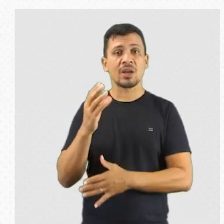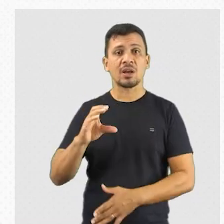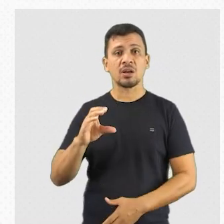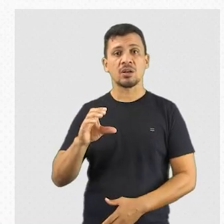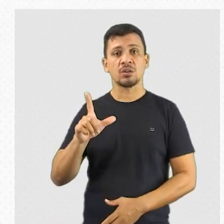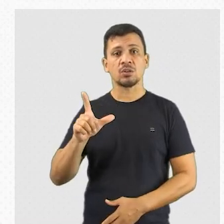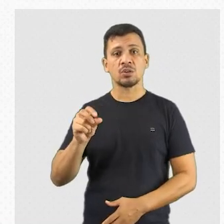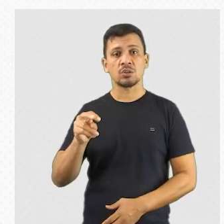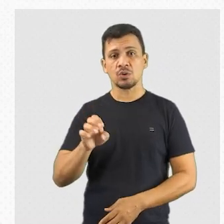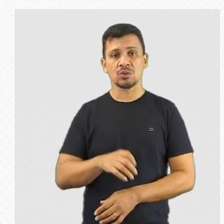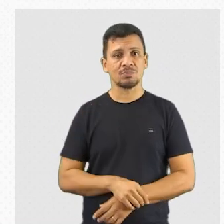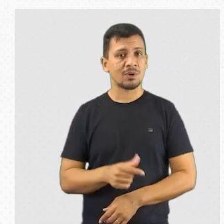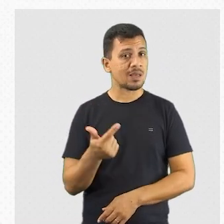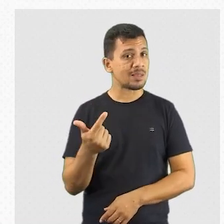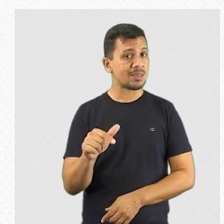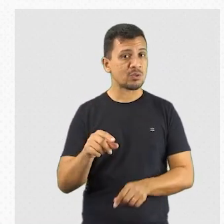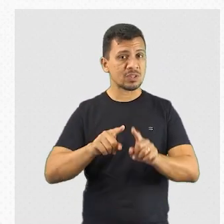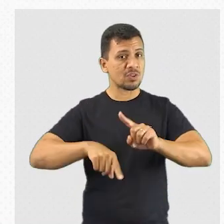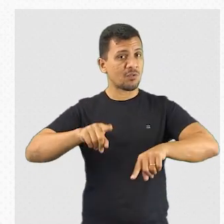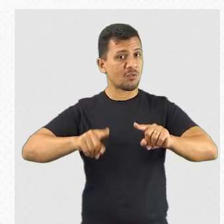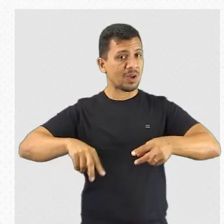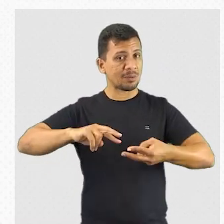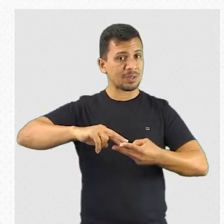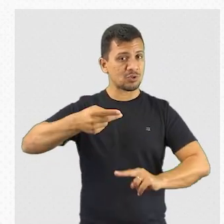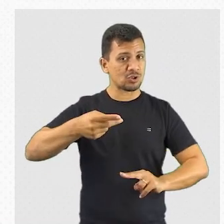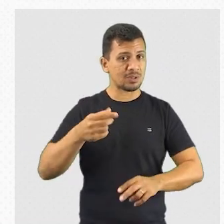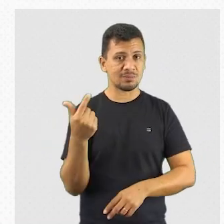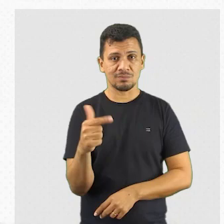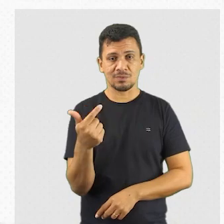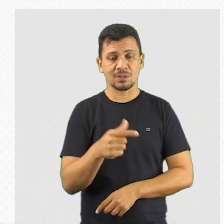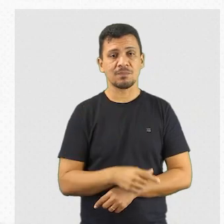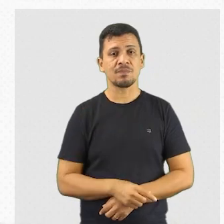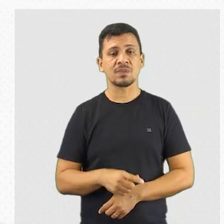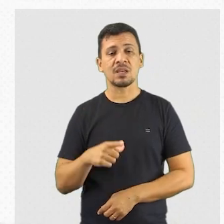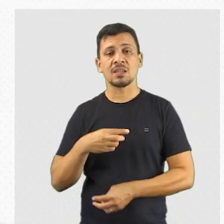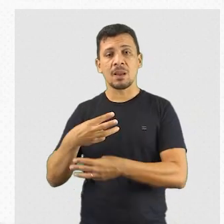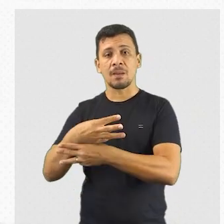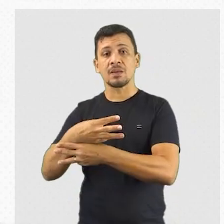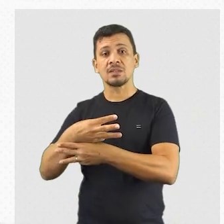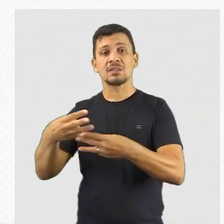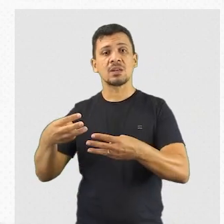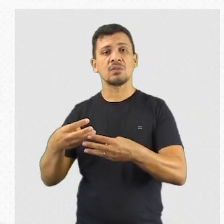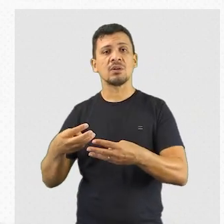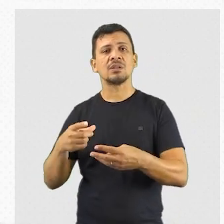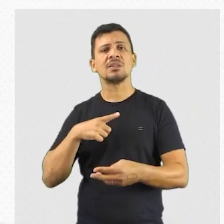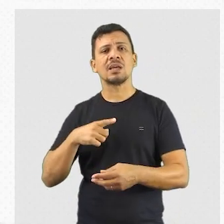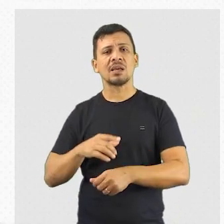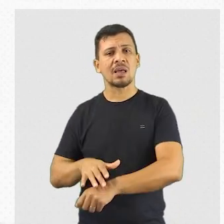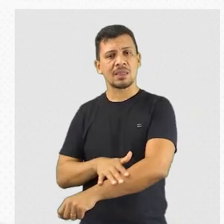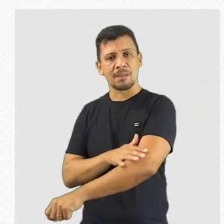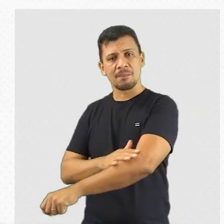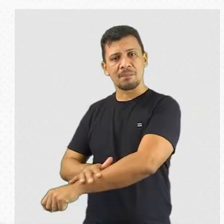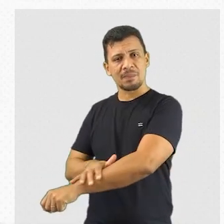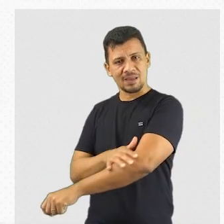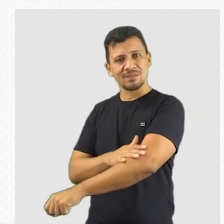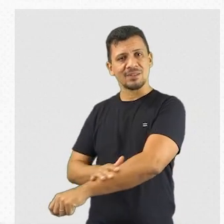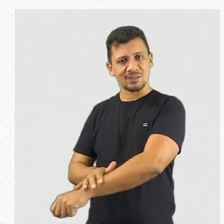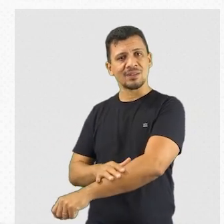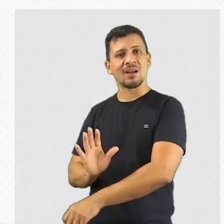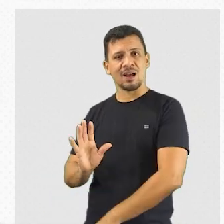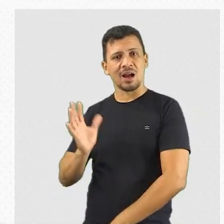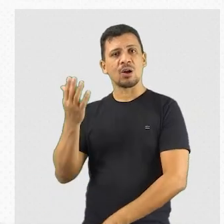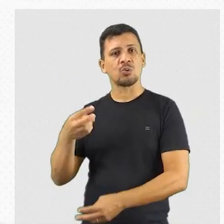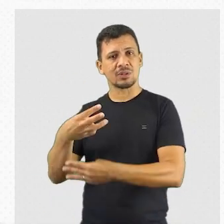não existe variabilidade genética, né? Então, por exemplo, a gente tem muita mitose nas nossas células da pele, nosso tecido